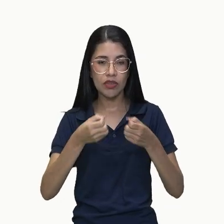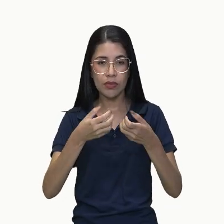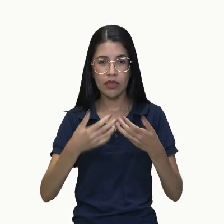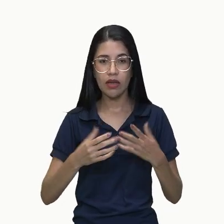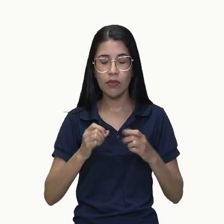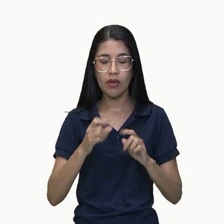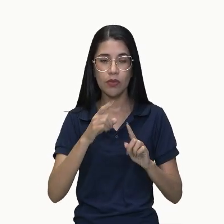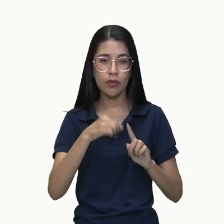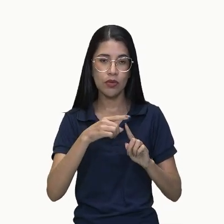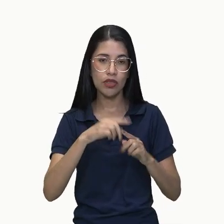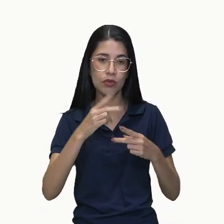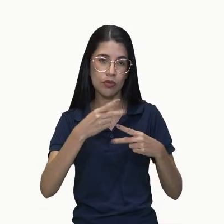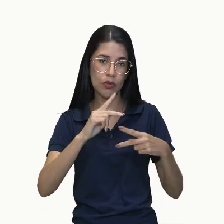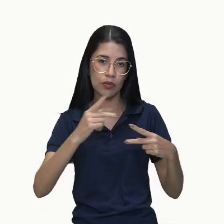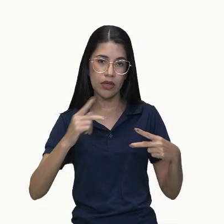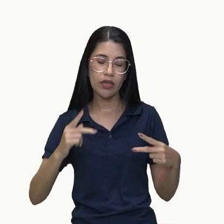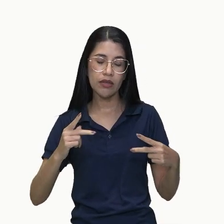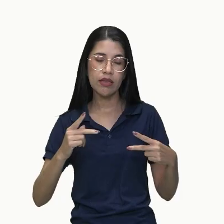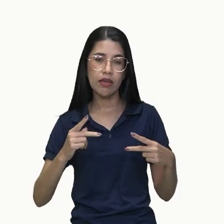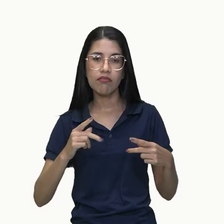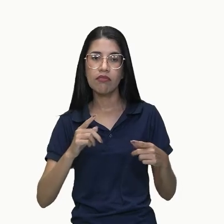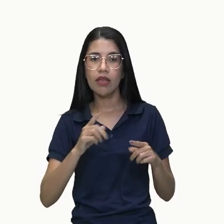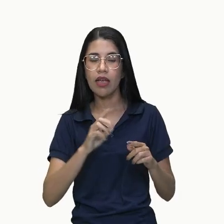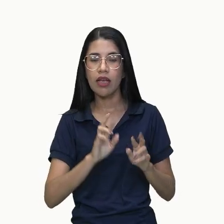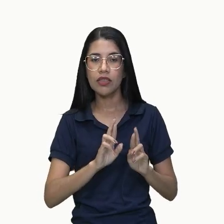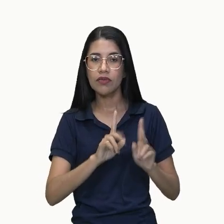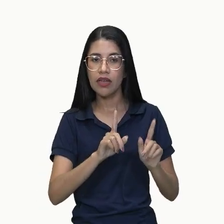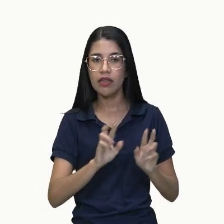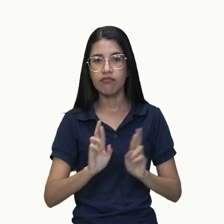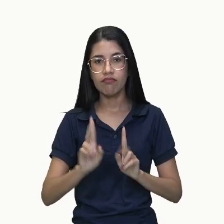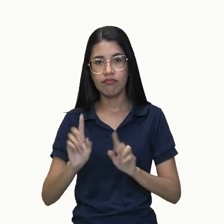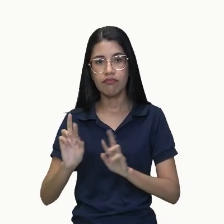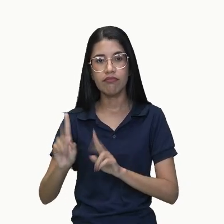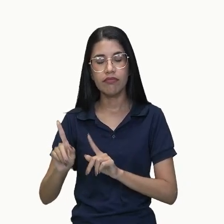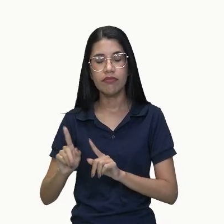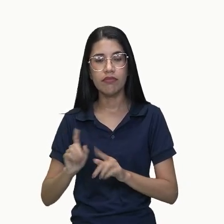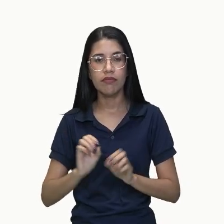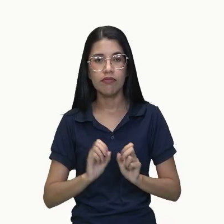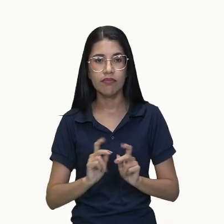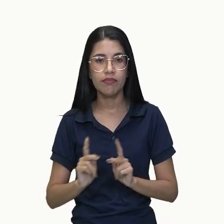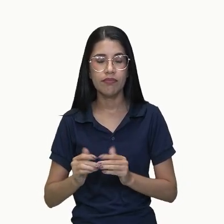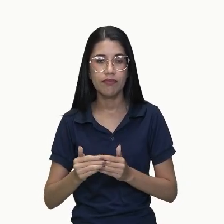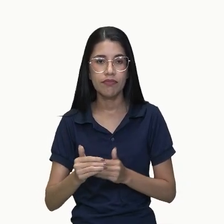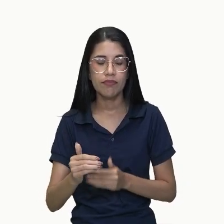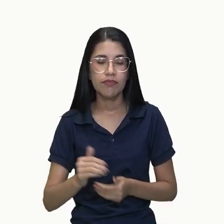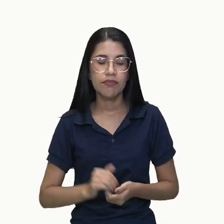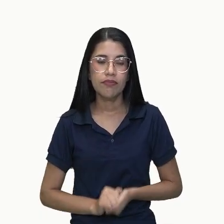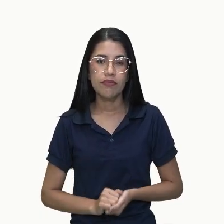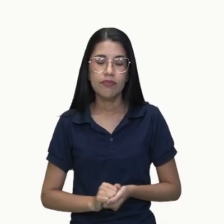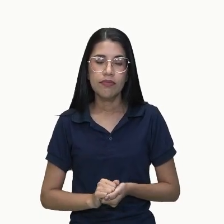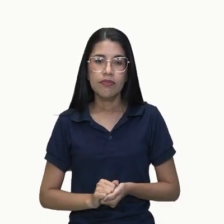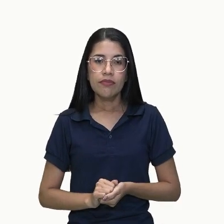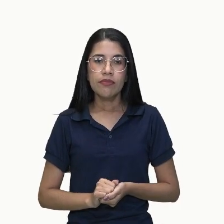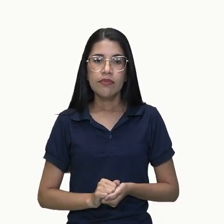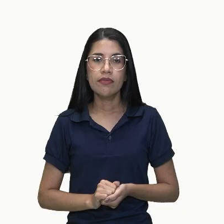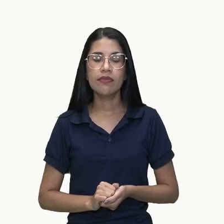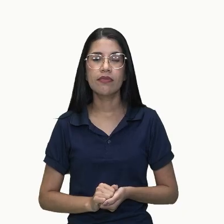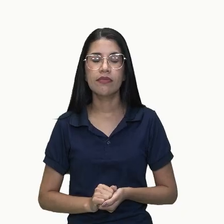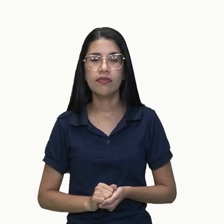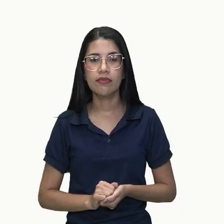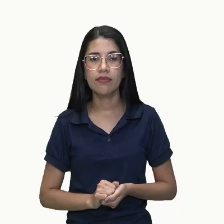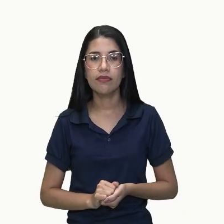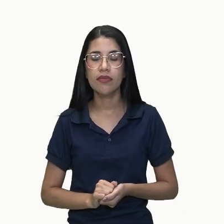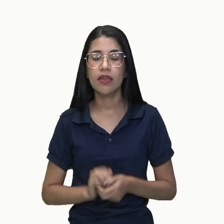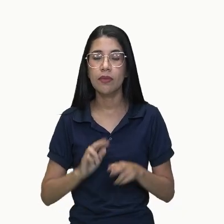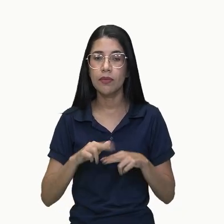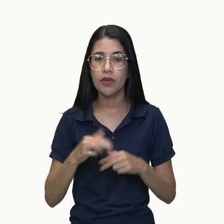a proteína tal, aquela é outra proteína tal, e assim por diante, tá? Então, é